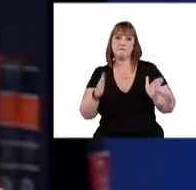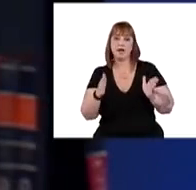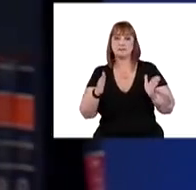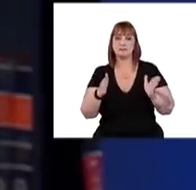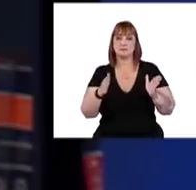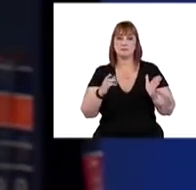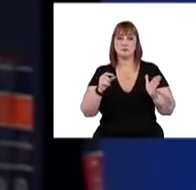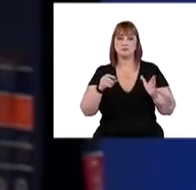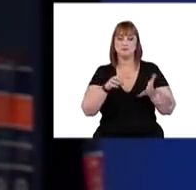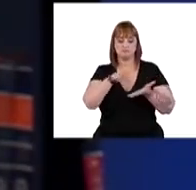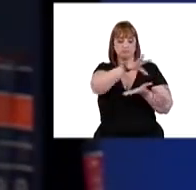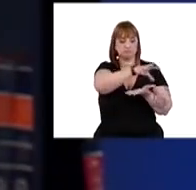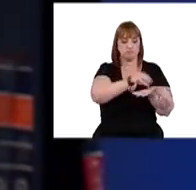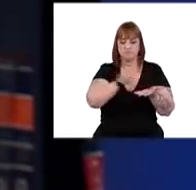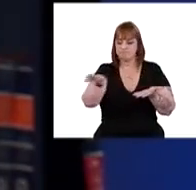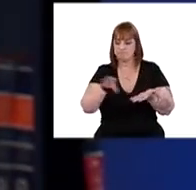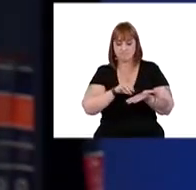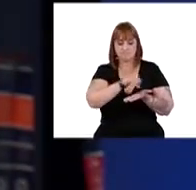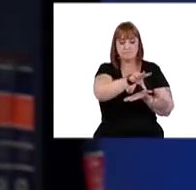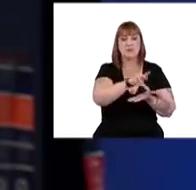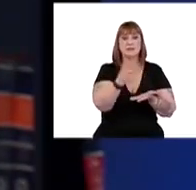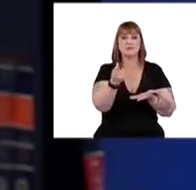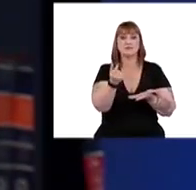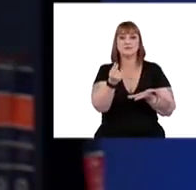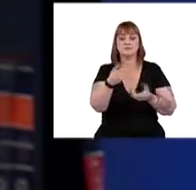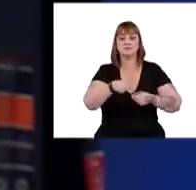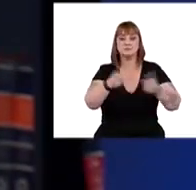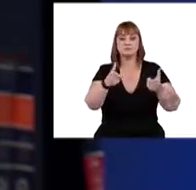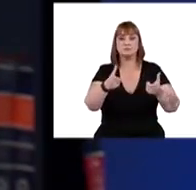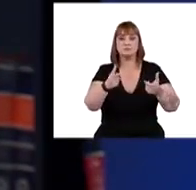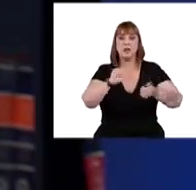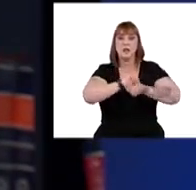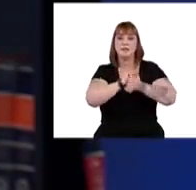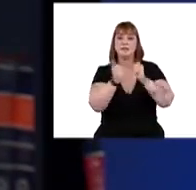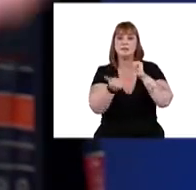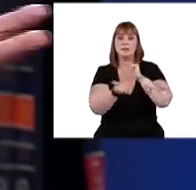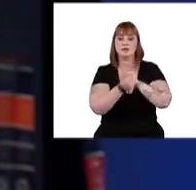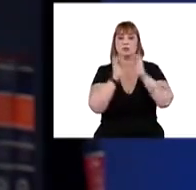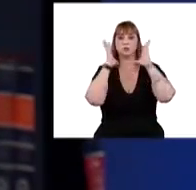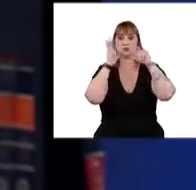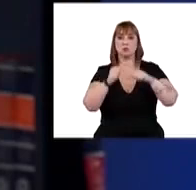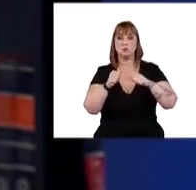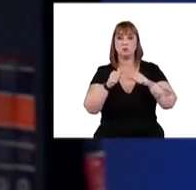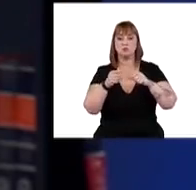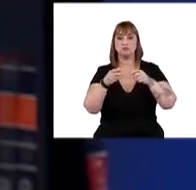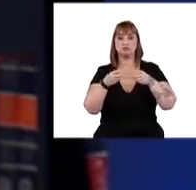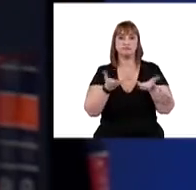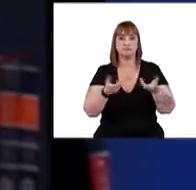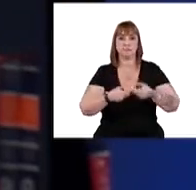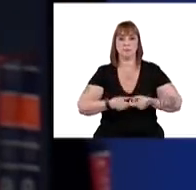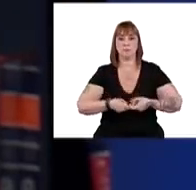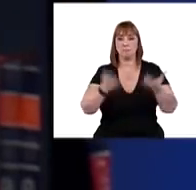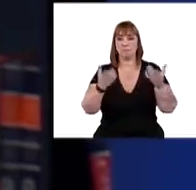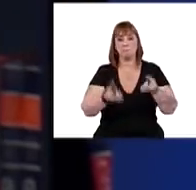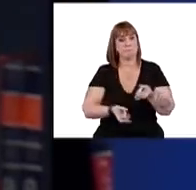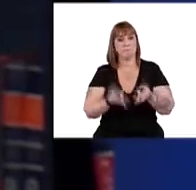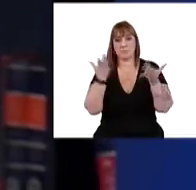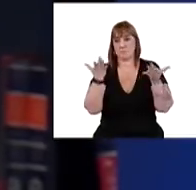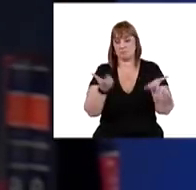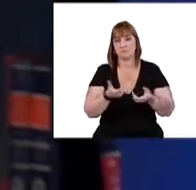a redistribuição estrutural do gasto, uma adaptação de tudo que é desperdício, e nós temos uns